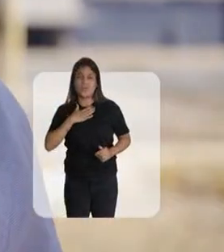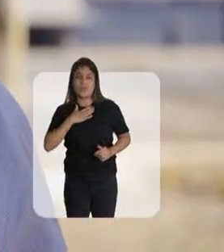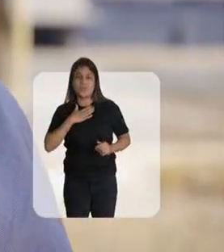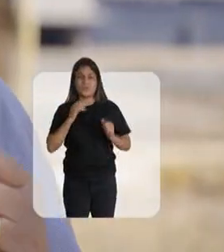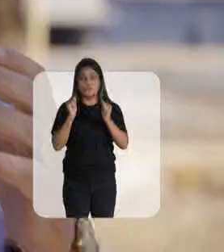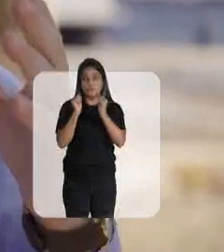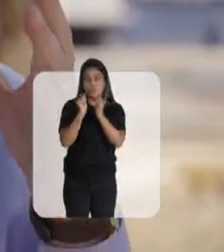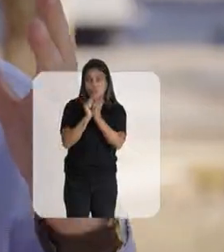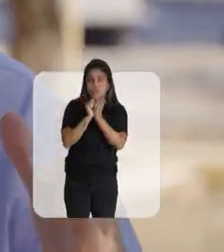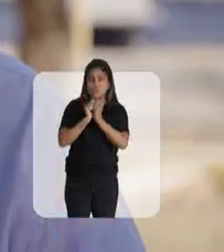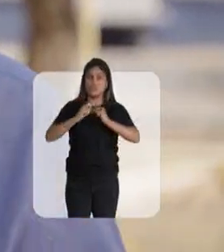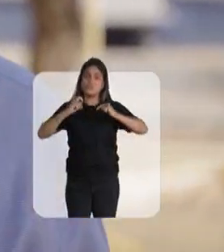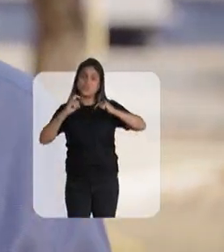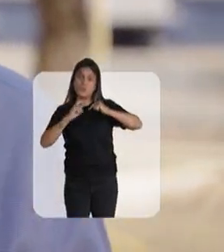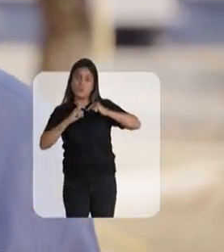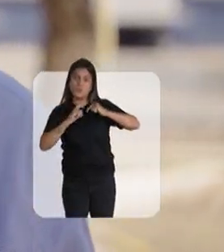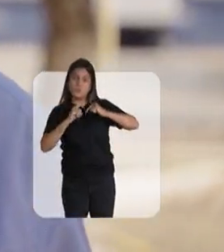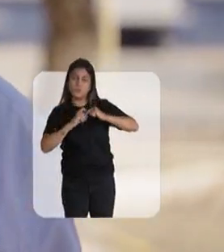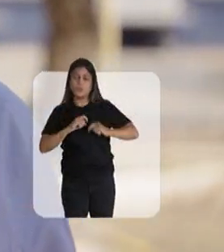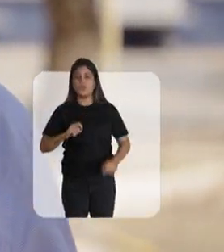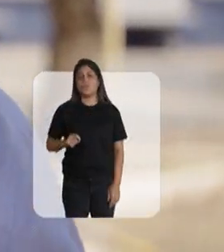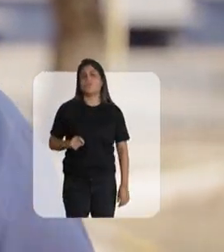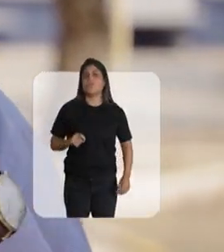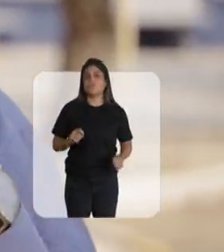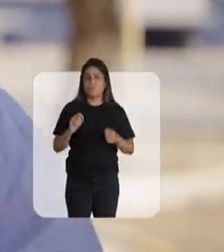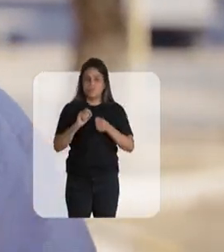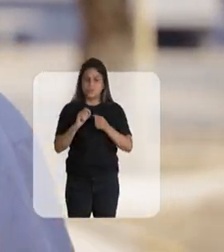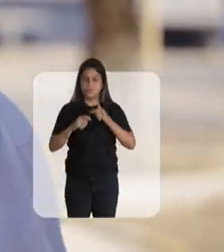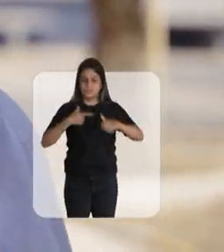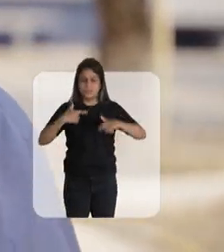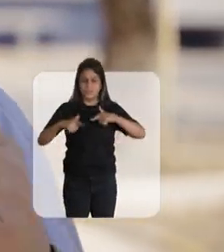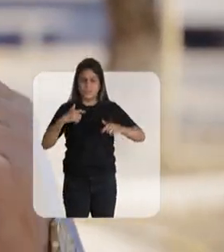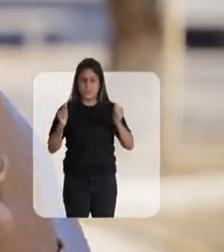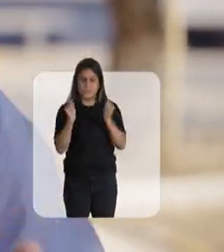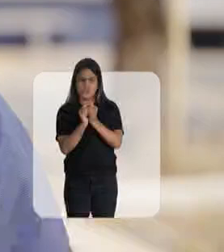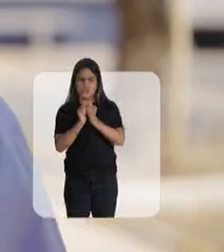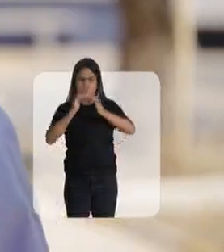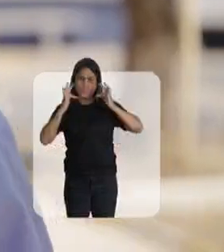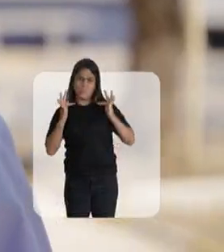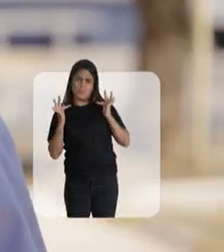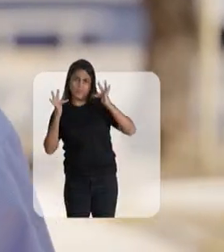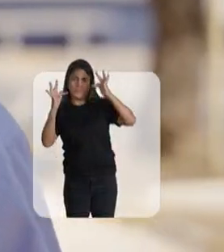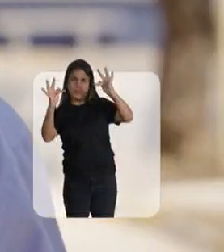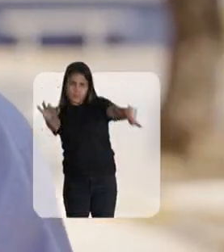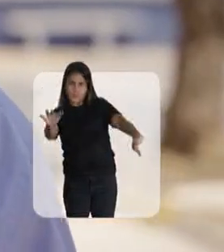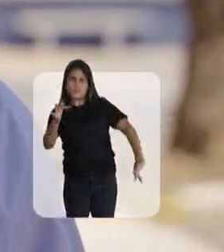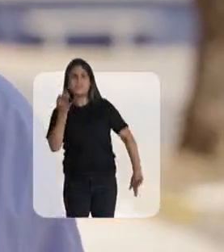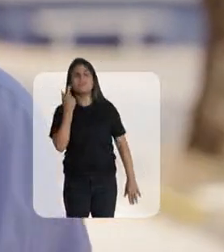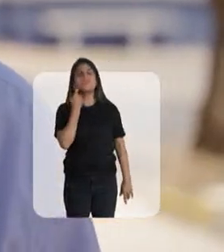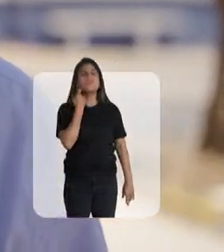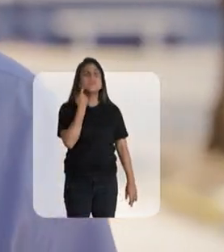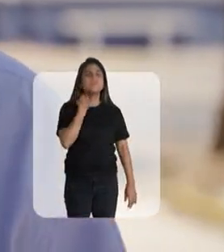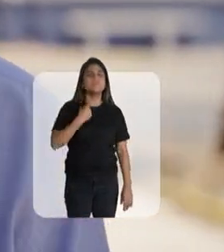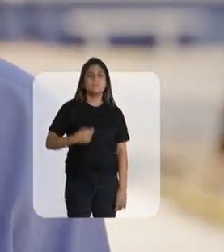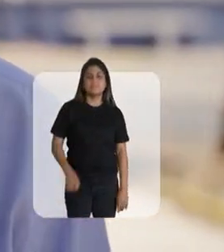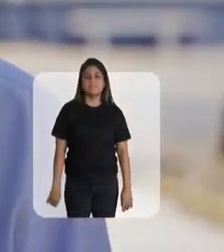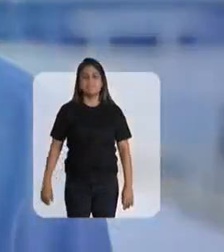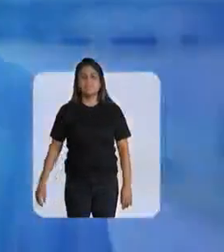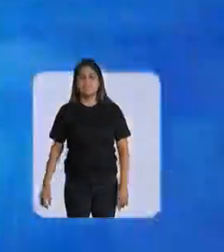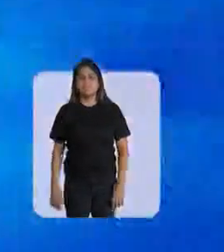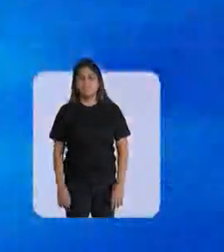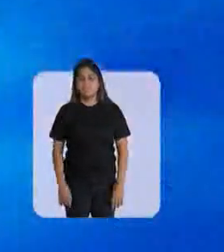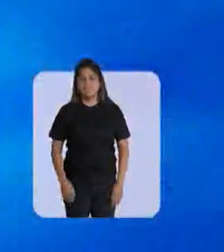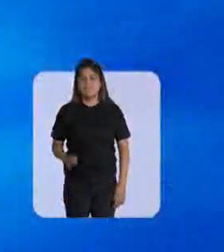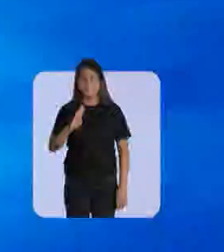Dr salatino vamos trabalhar juntos pela nossa saúde pelo desenvolvimento pelo crescimento de nossa cidade pra frente Araçatuba